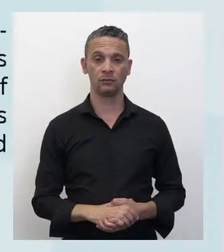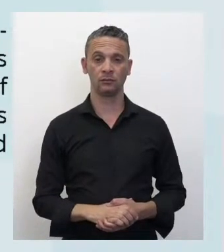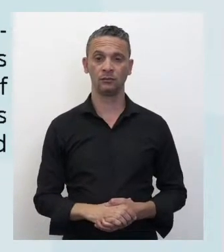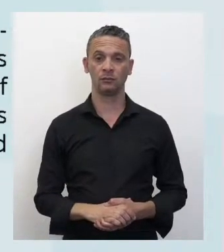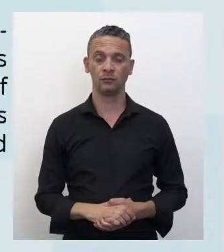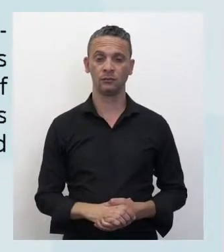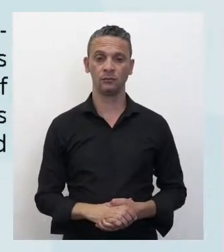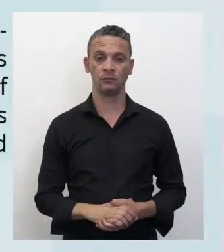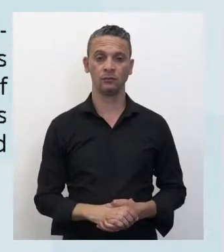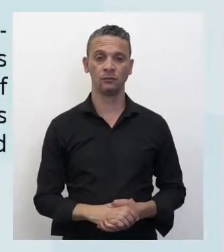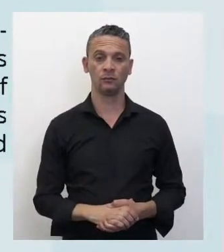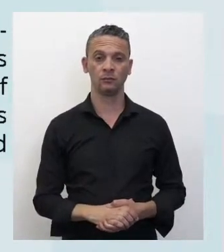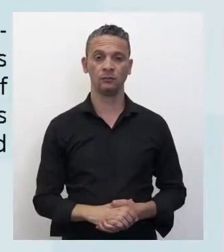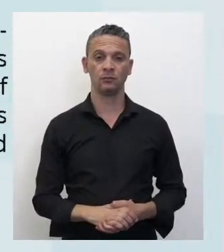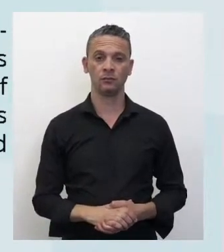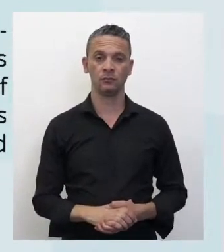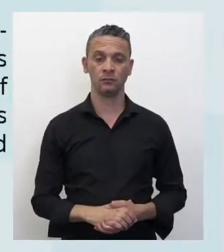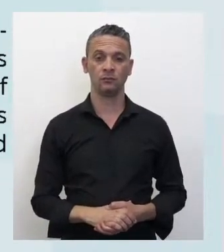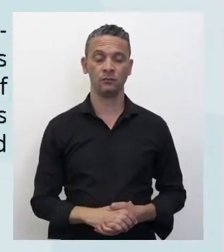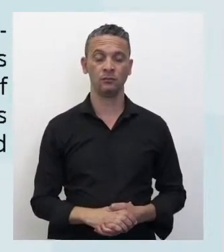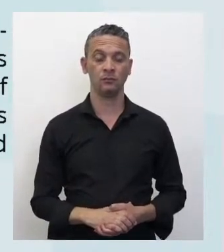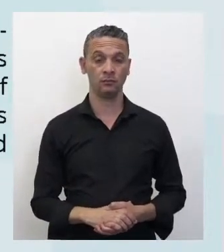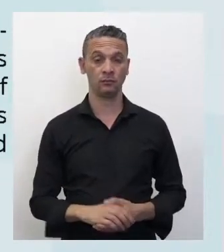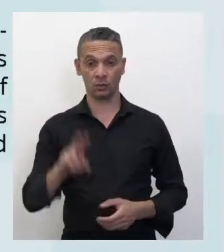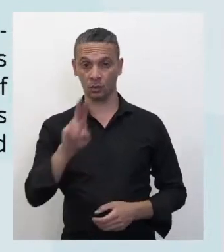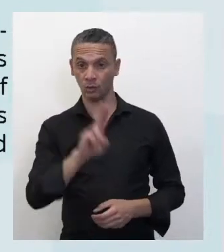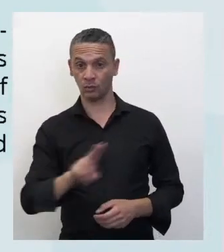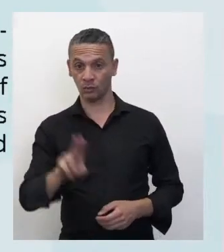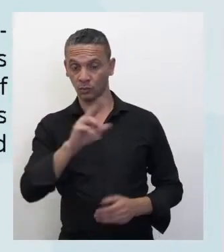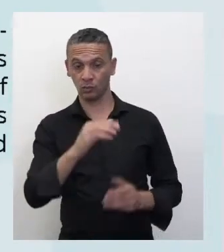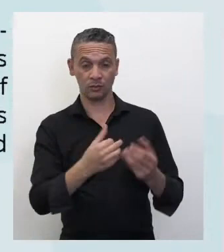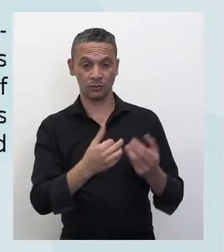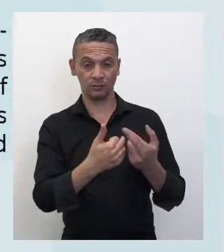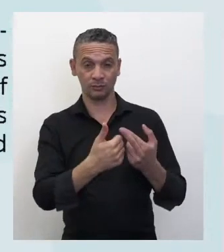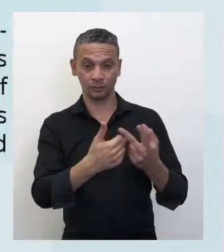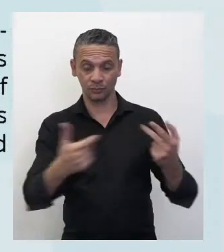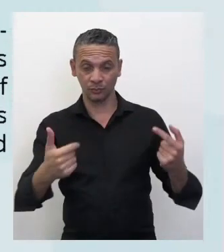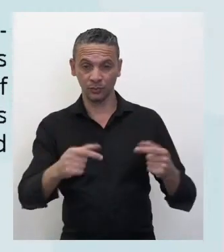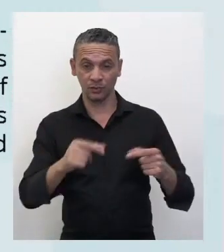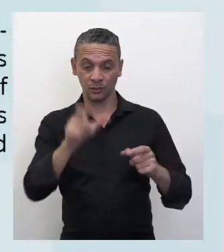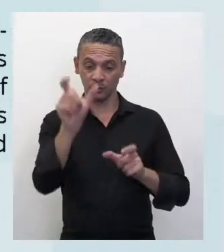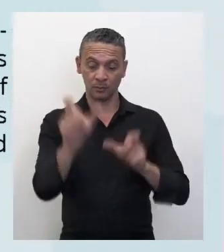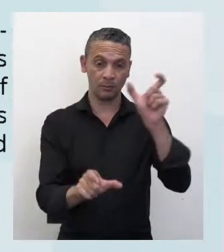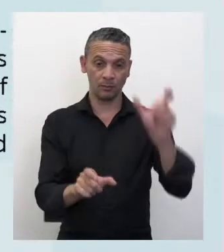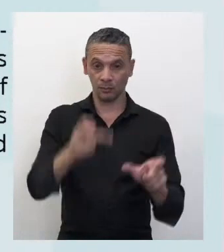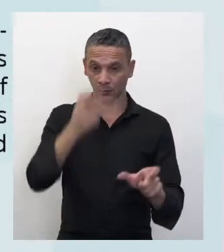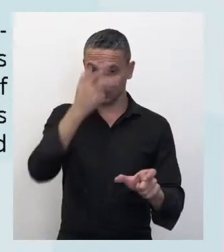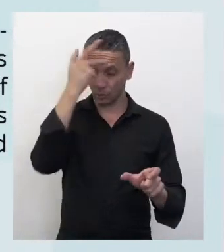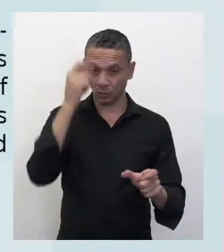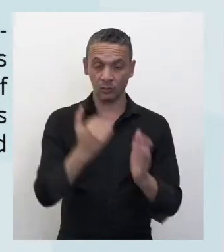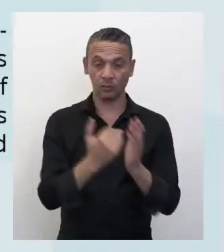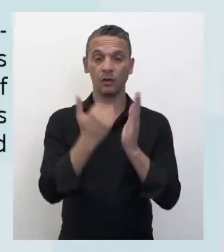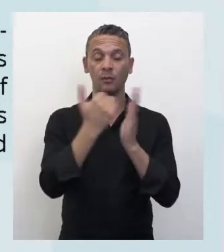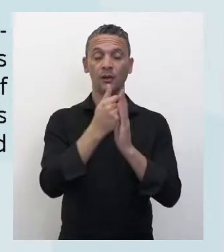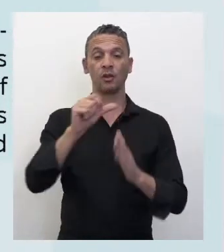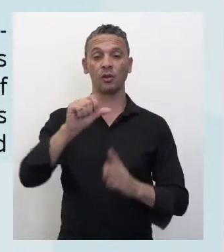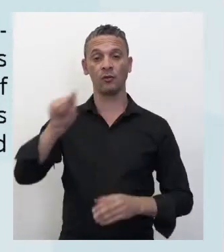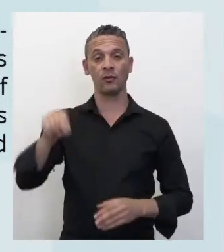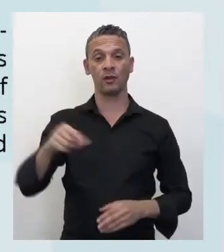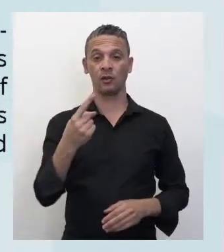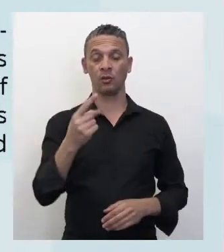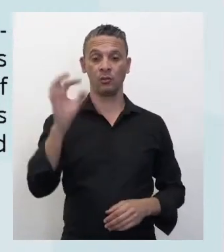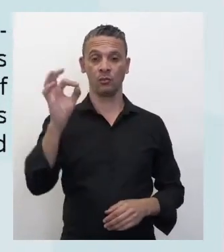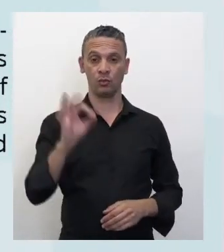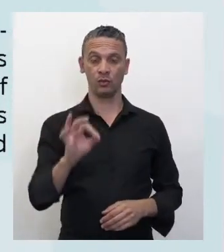in the EU. A utilização de recursos por pessoa aumentou 9,1% na União Europeia.